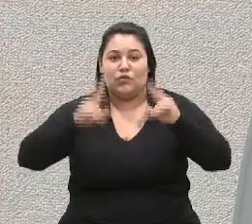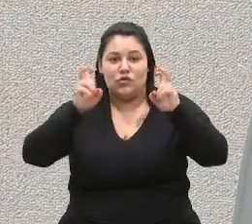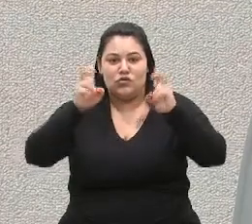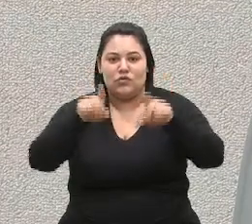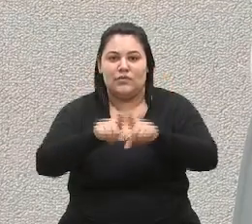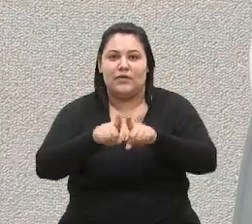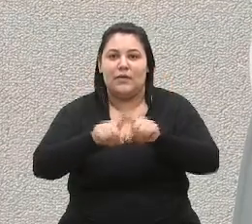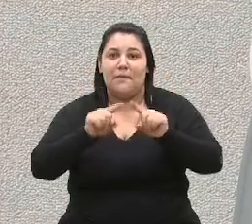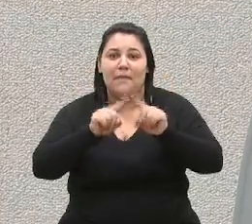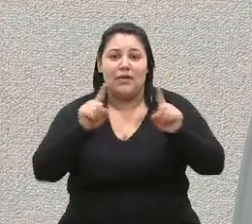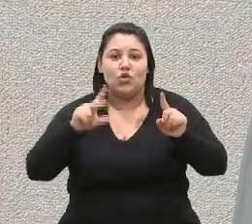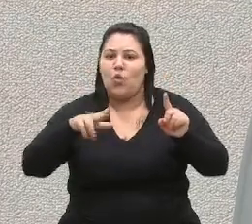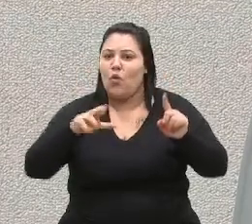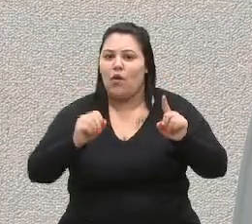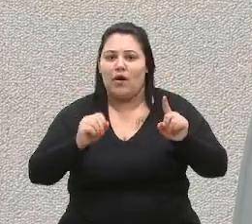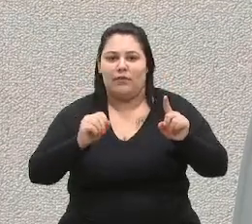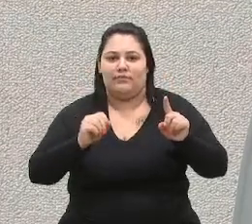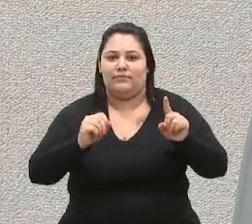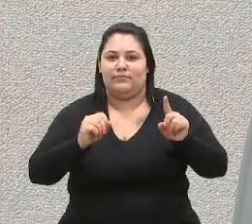nós